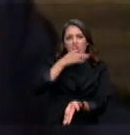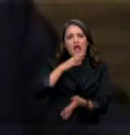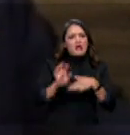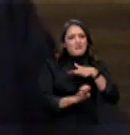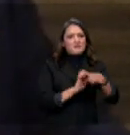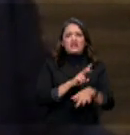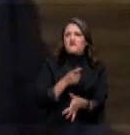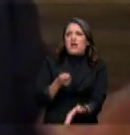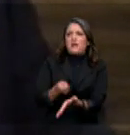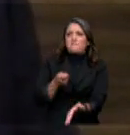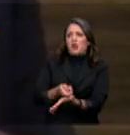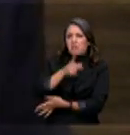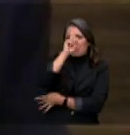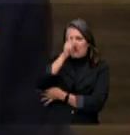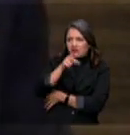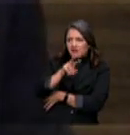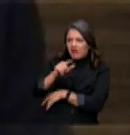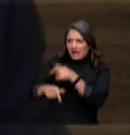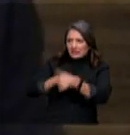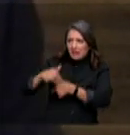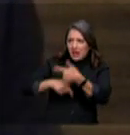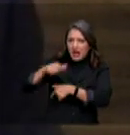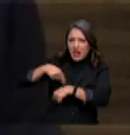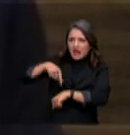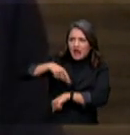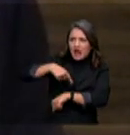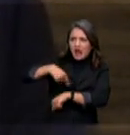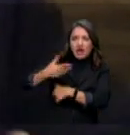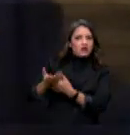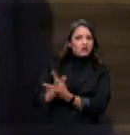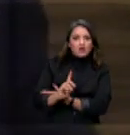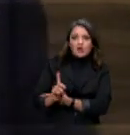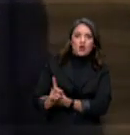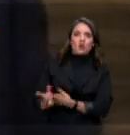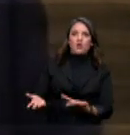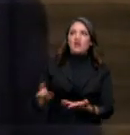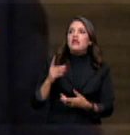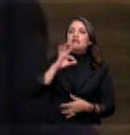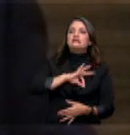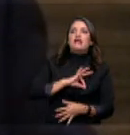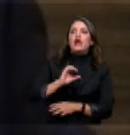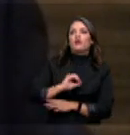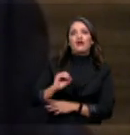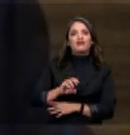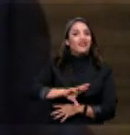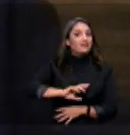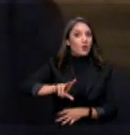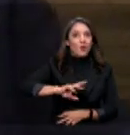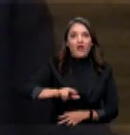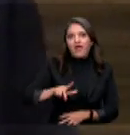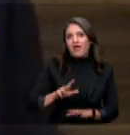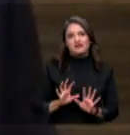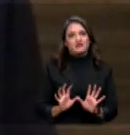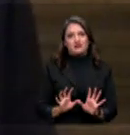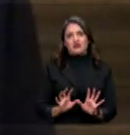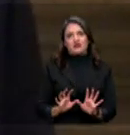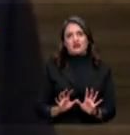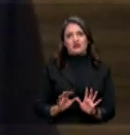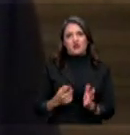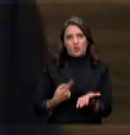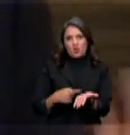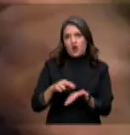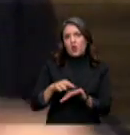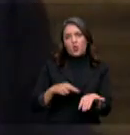possa impor ao empregado trabalhar além da jornada máxima permitida e não receber pelas horas extras. Não é isso que está dito no